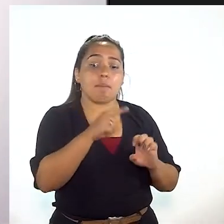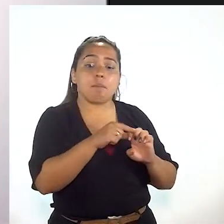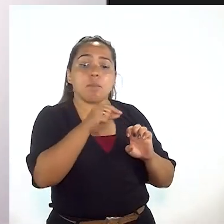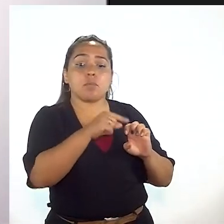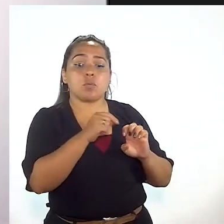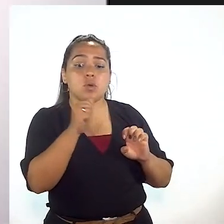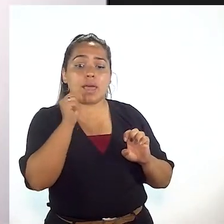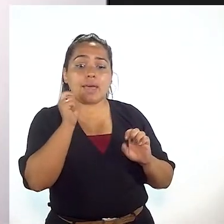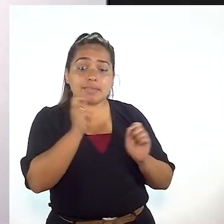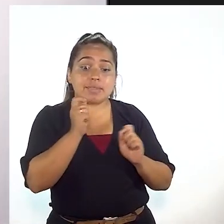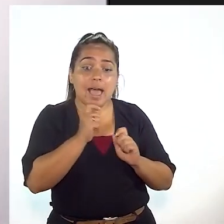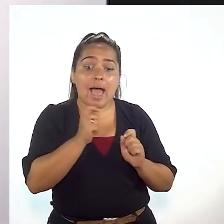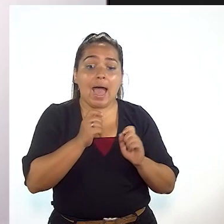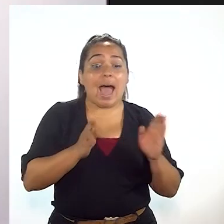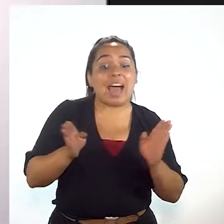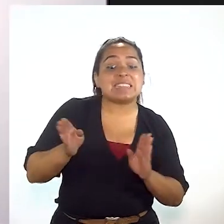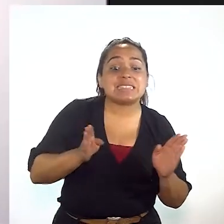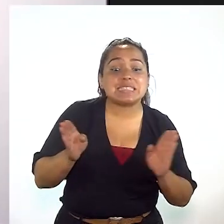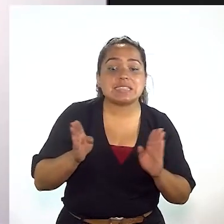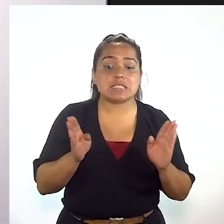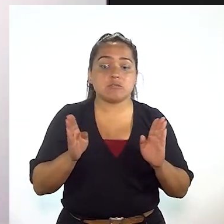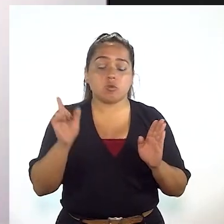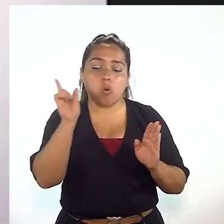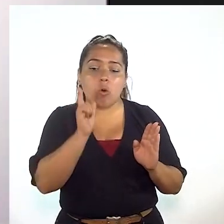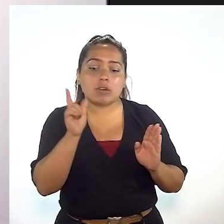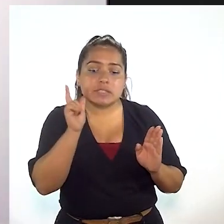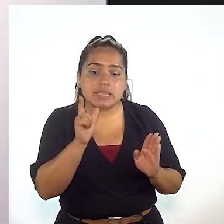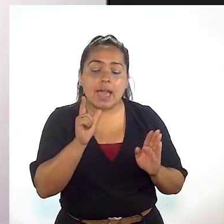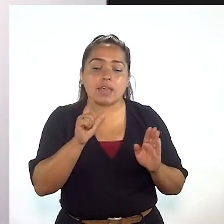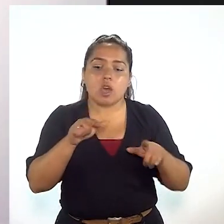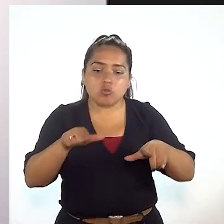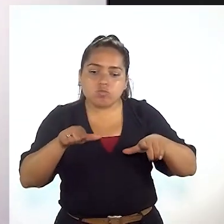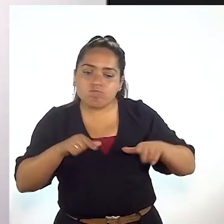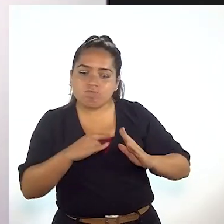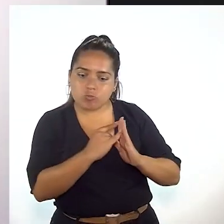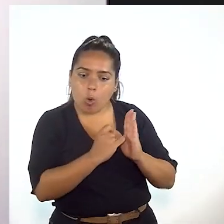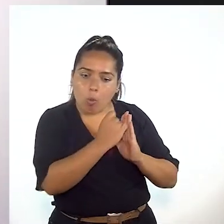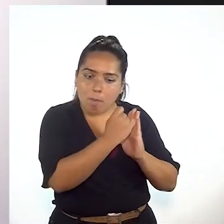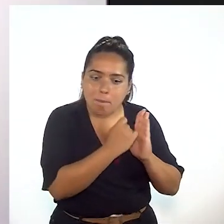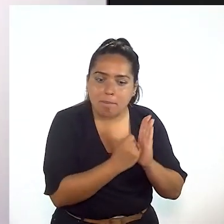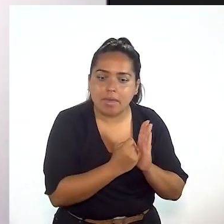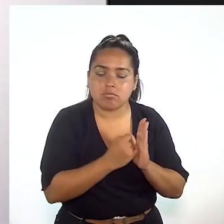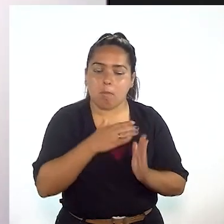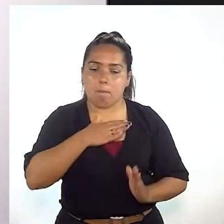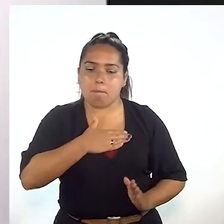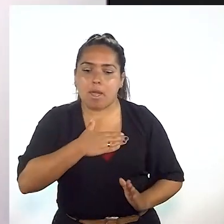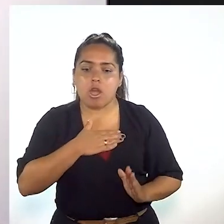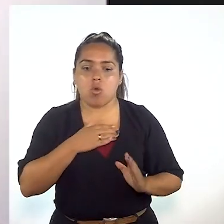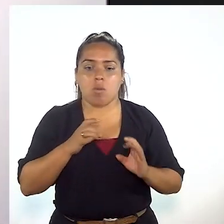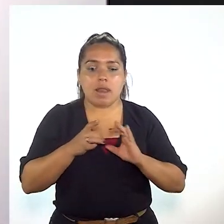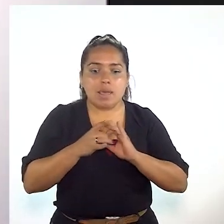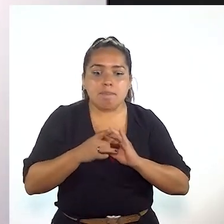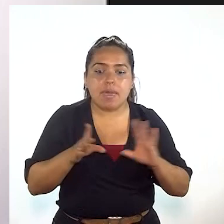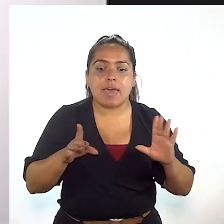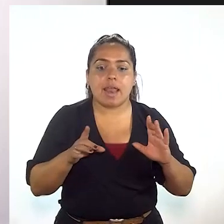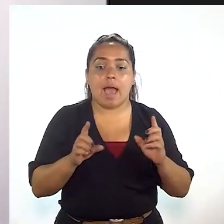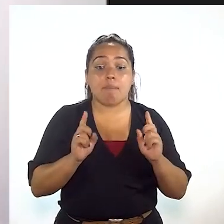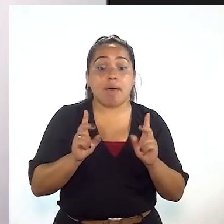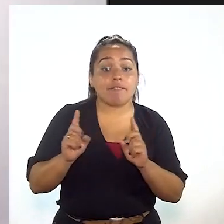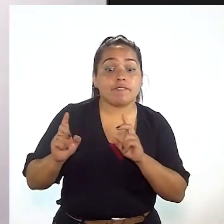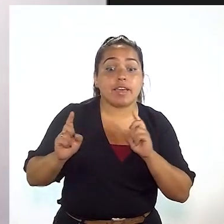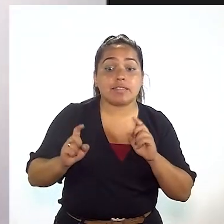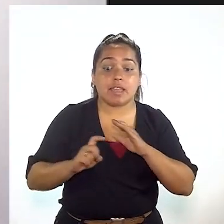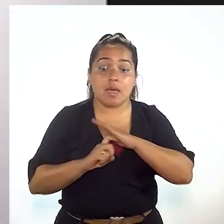estadual e municipal, a gente repensar como que essa mulher pode empreender de uma forma acessível de fato, né? Que ela tenha a